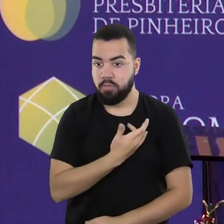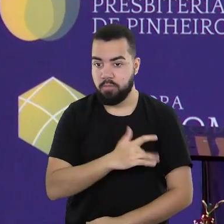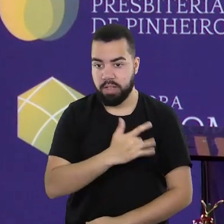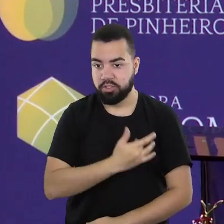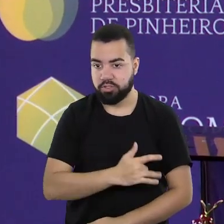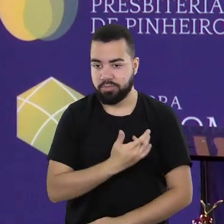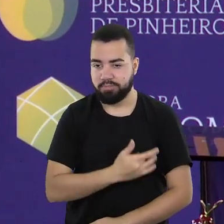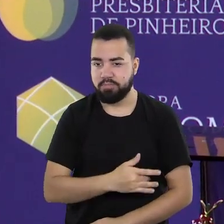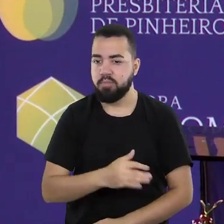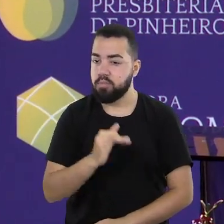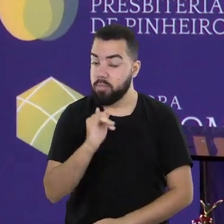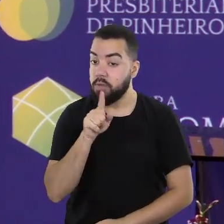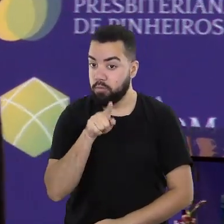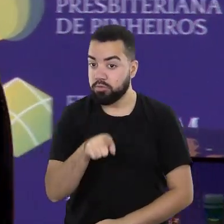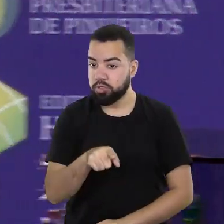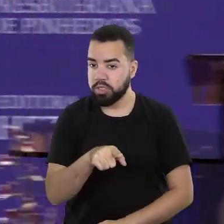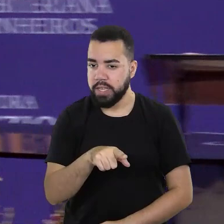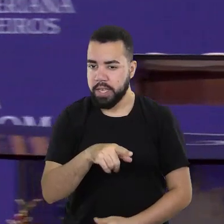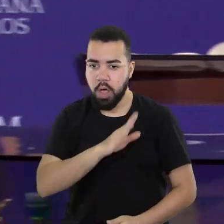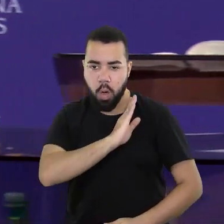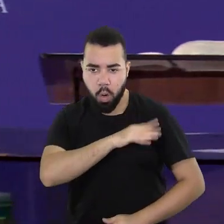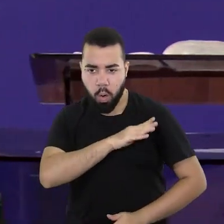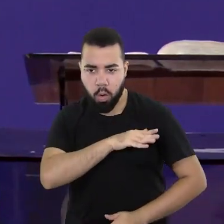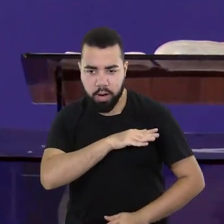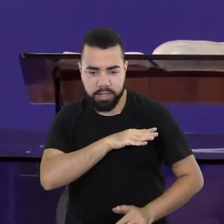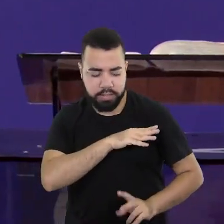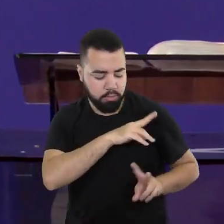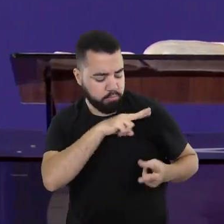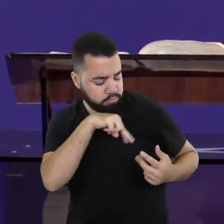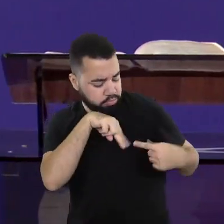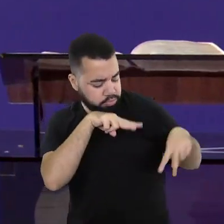Avalie aí se você tem compaixão no seu coração.